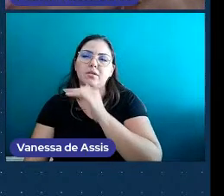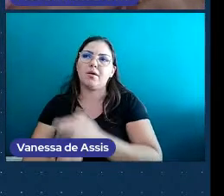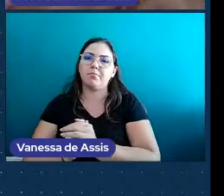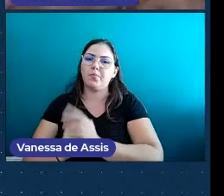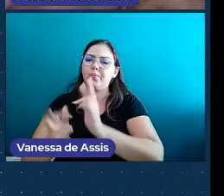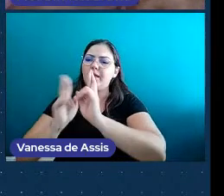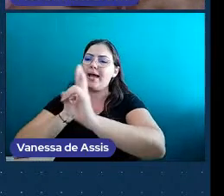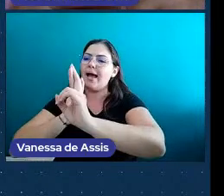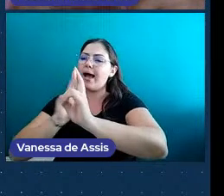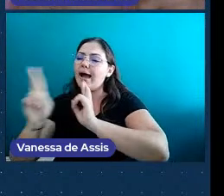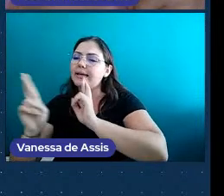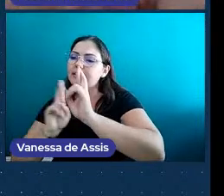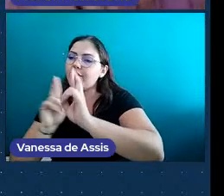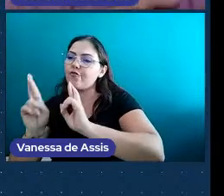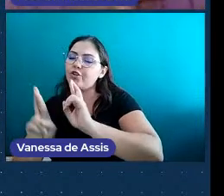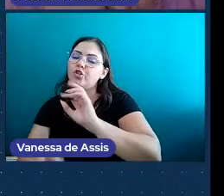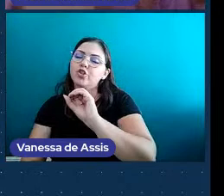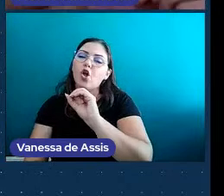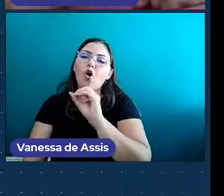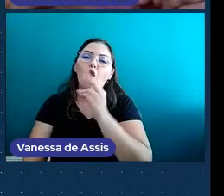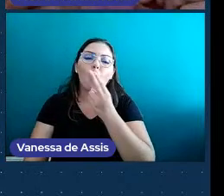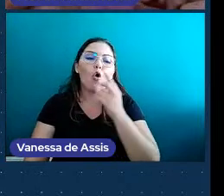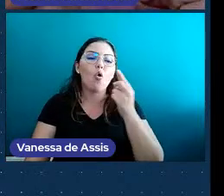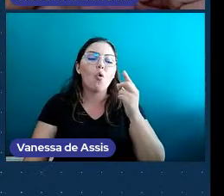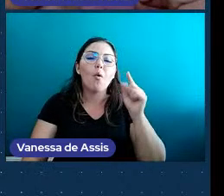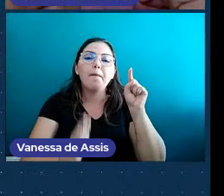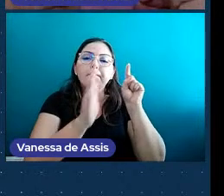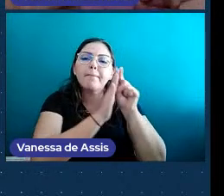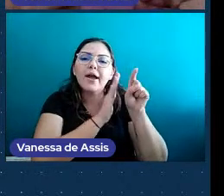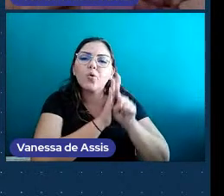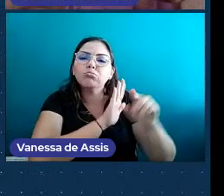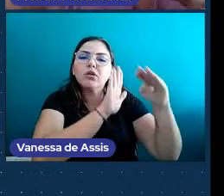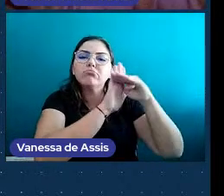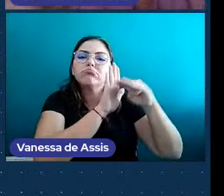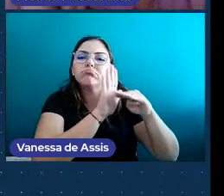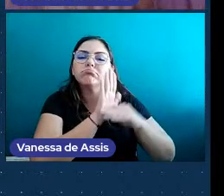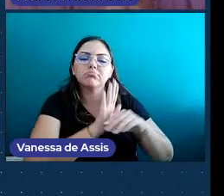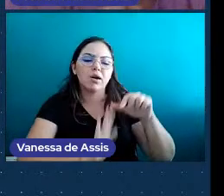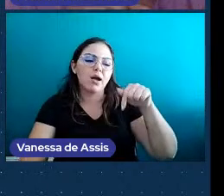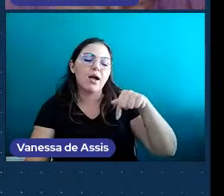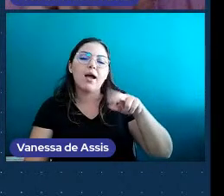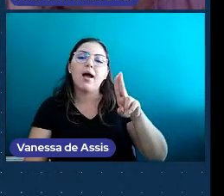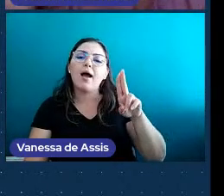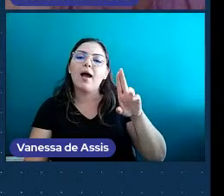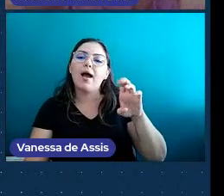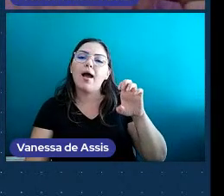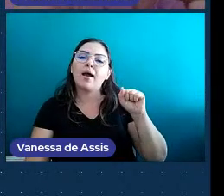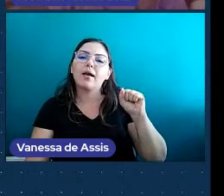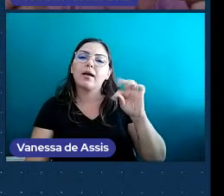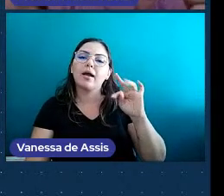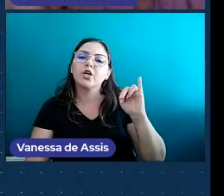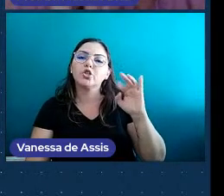ser realizada de um modo ou de outro? Que vantagem eu tenho em